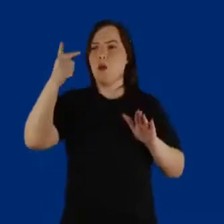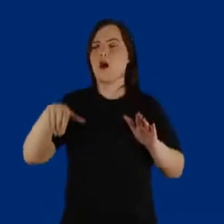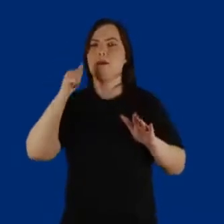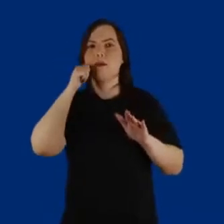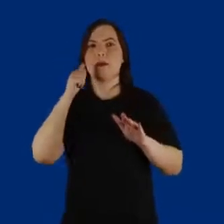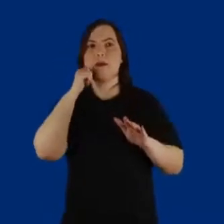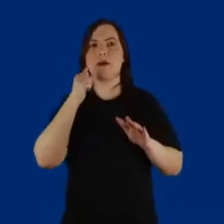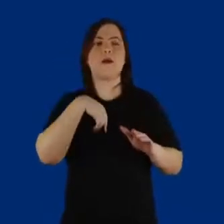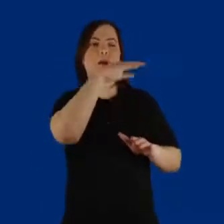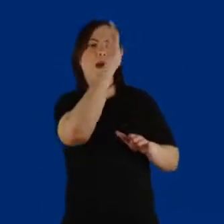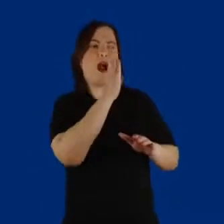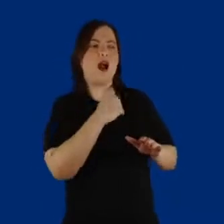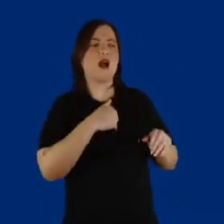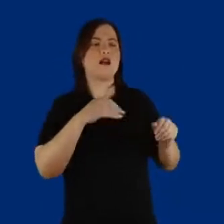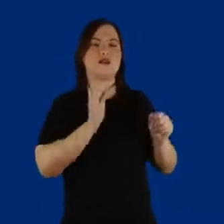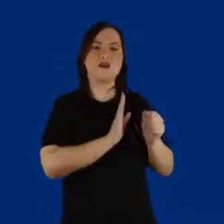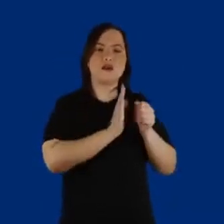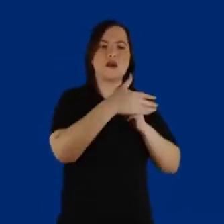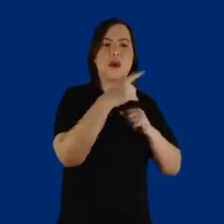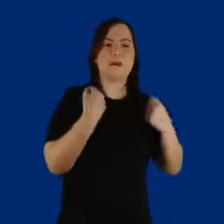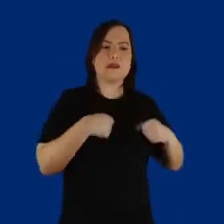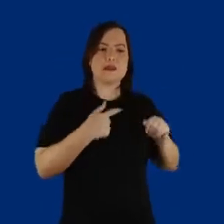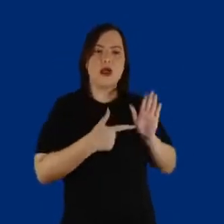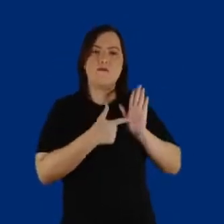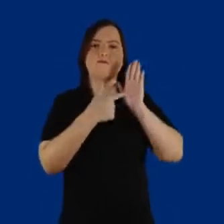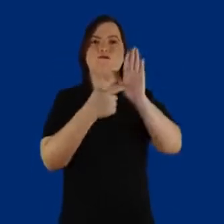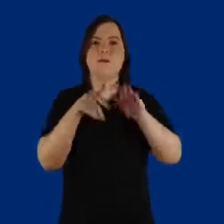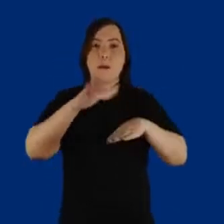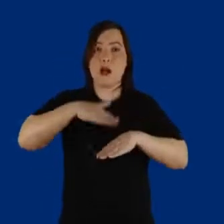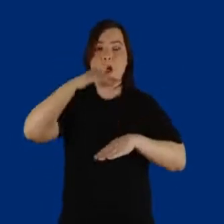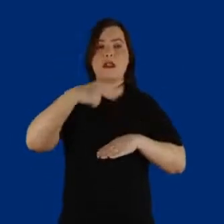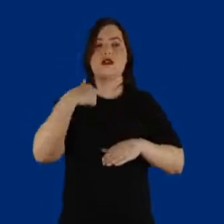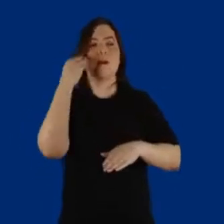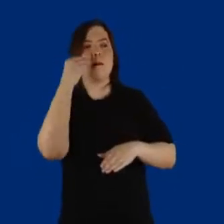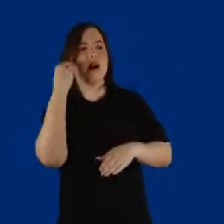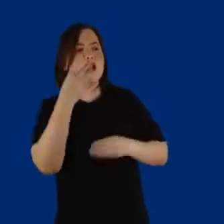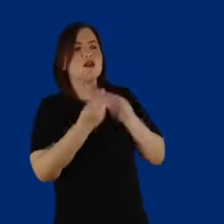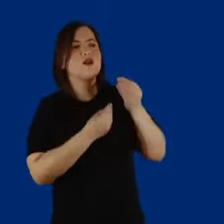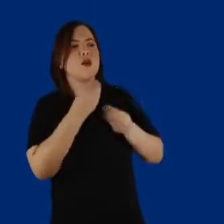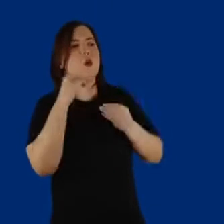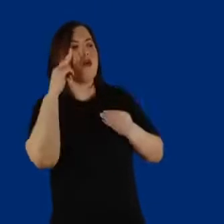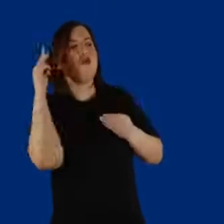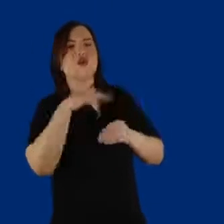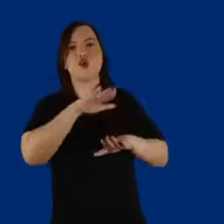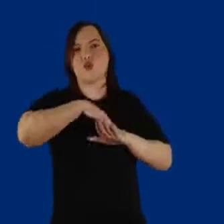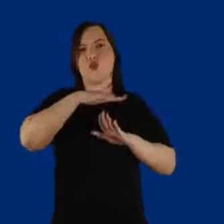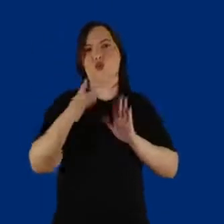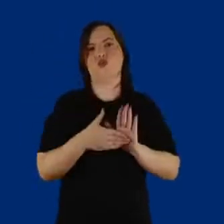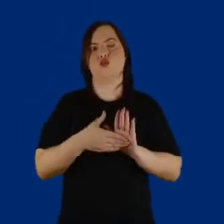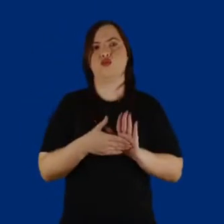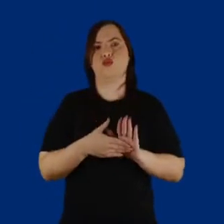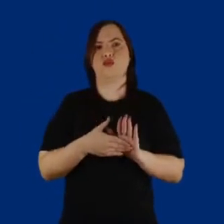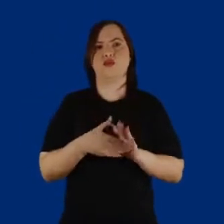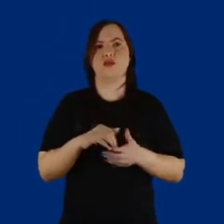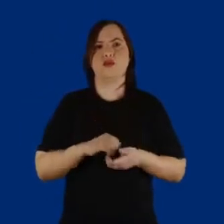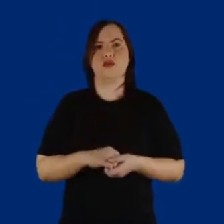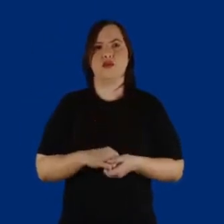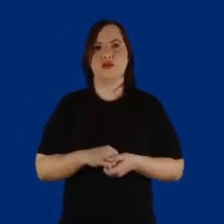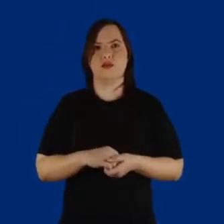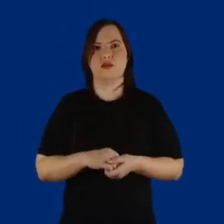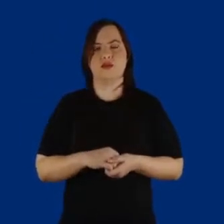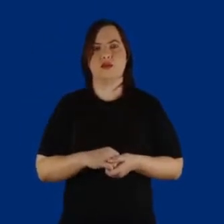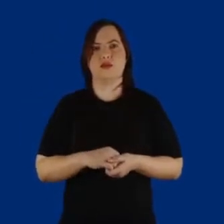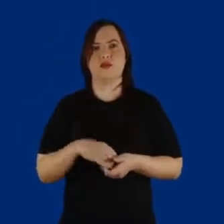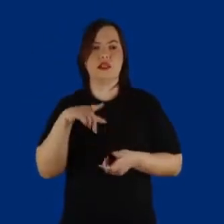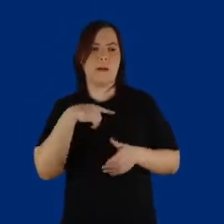O Brasil escondido precisa aparecer mais e essas experiências devem ser vistas por todos. E temos